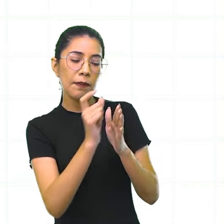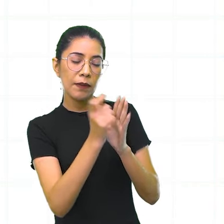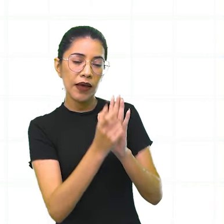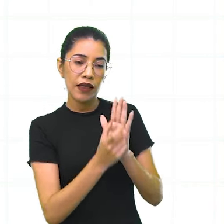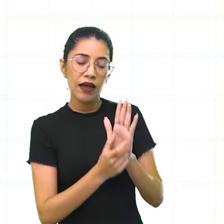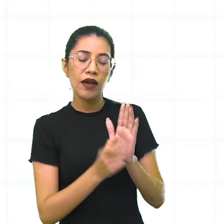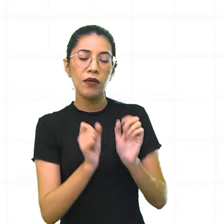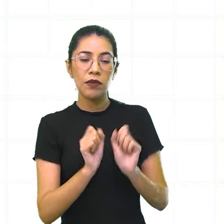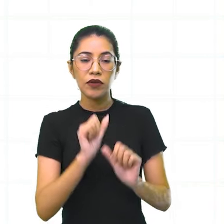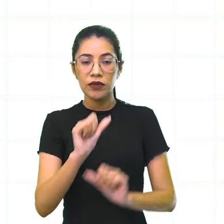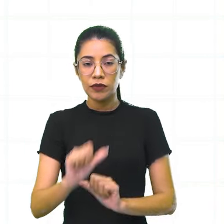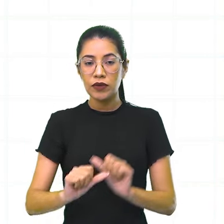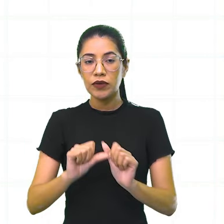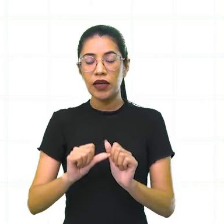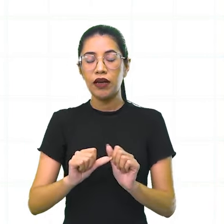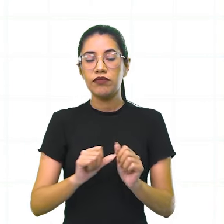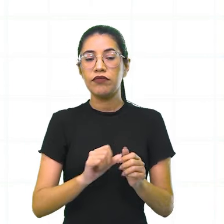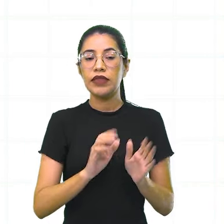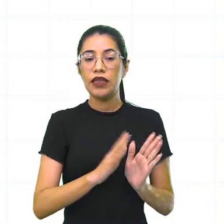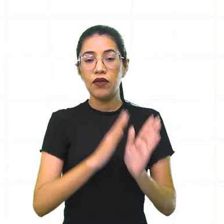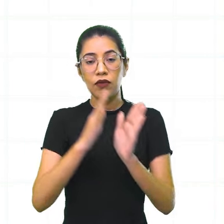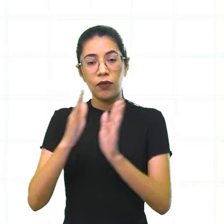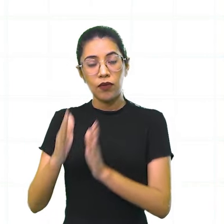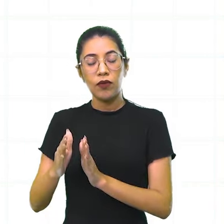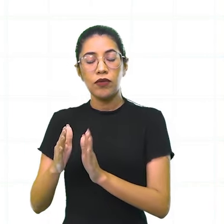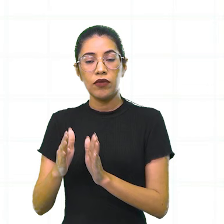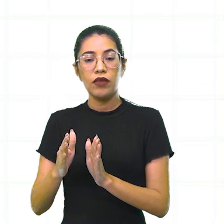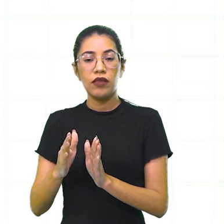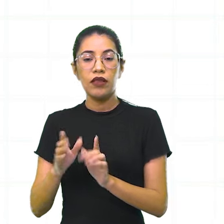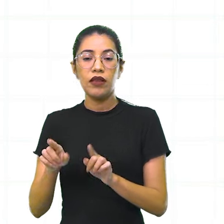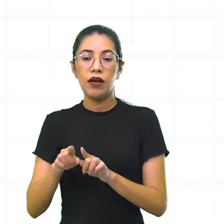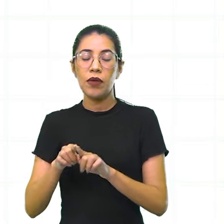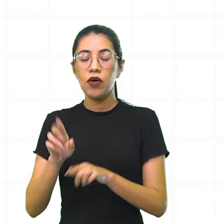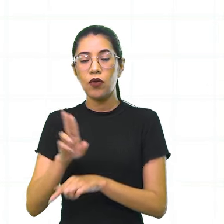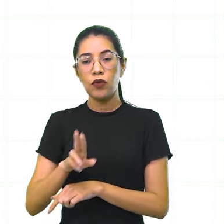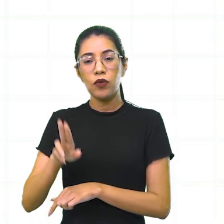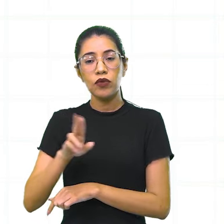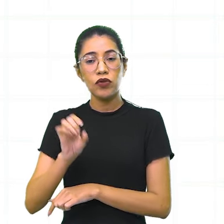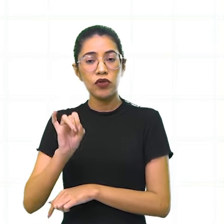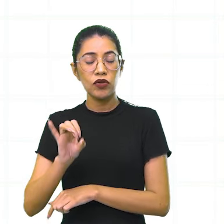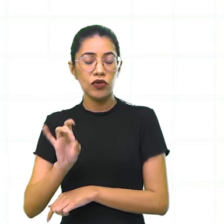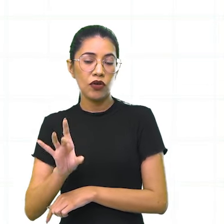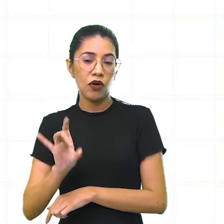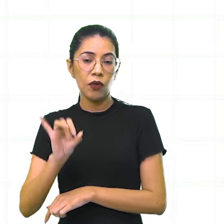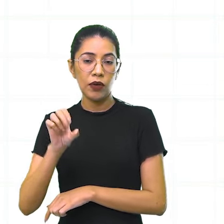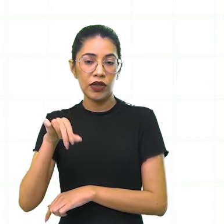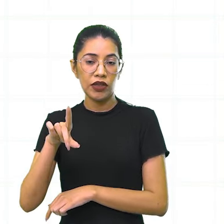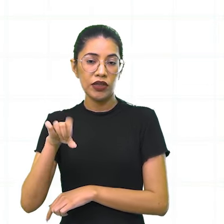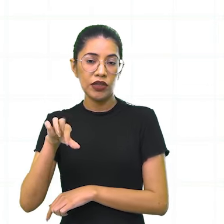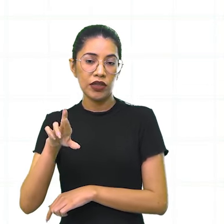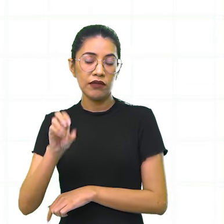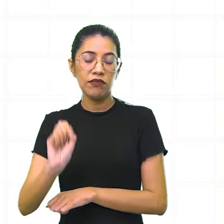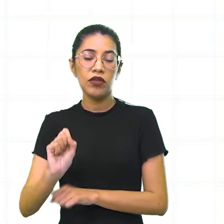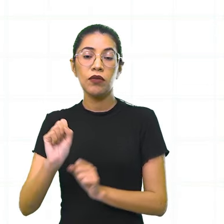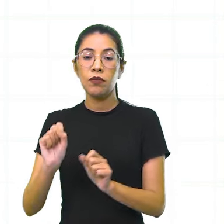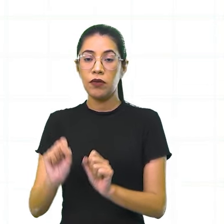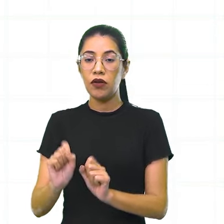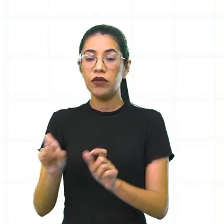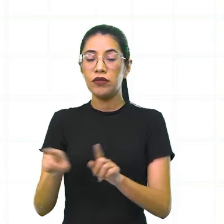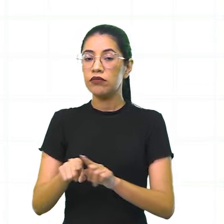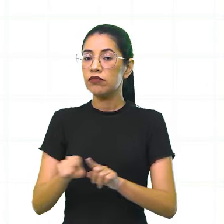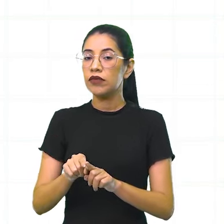quando eu mudo para o discurso indireto ou quando eu quero utilizar somente o discurso indireto, eu vou utilizar